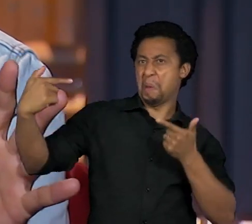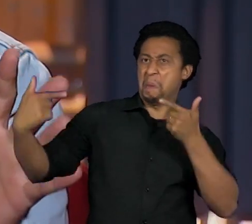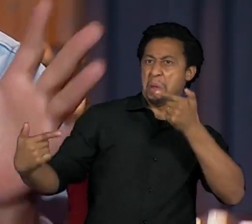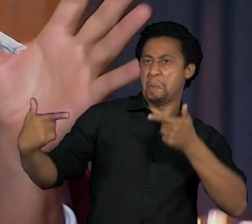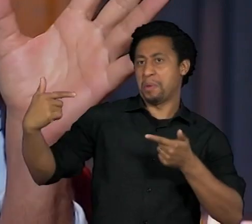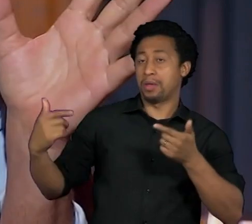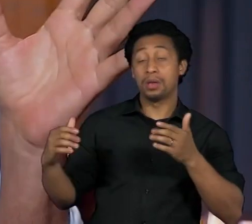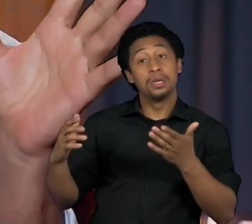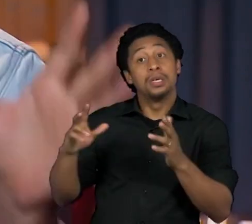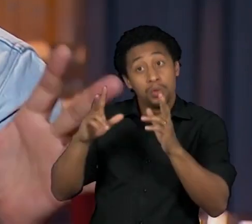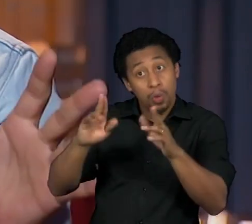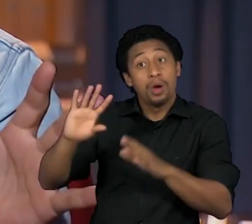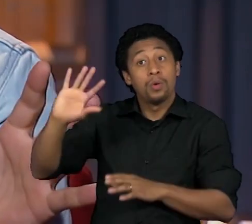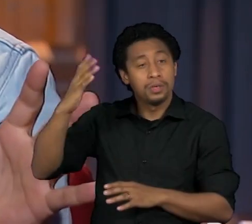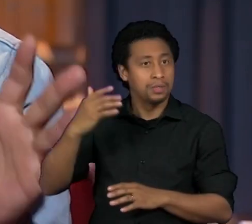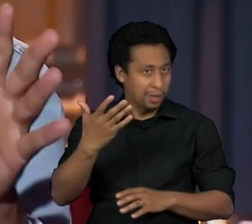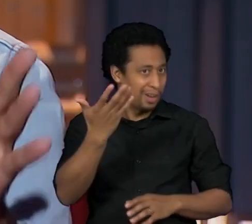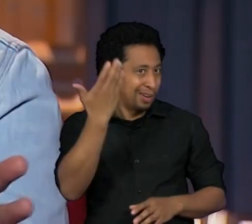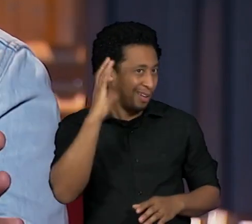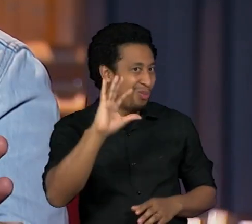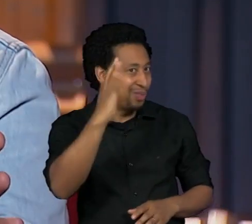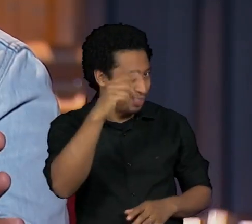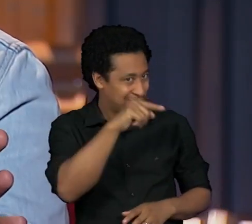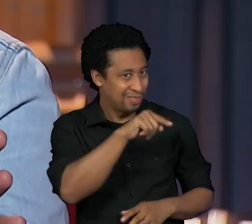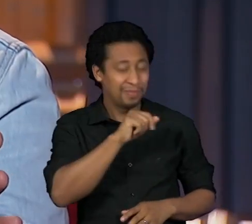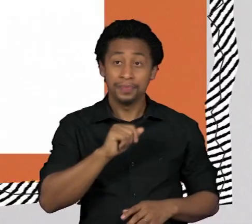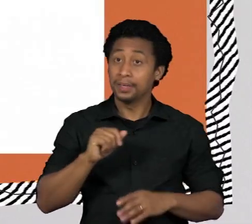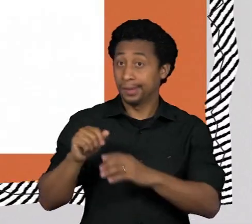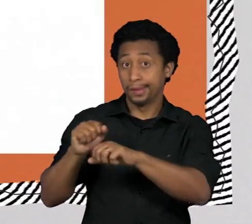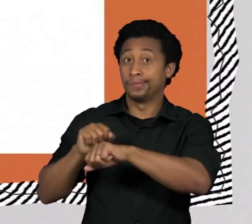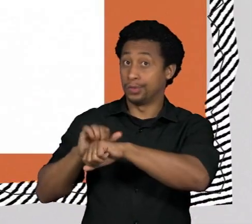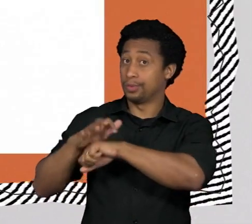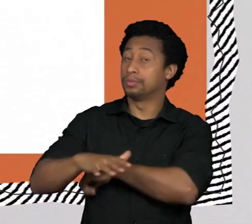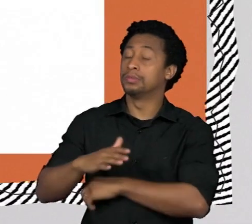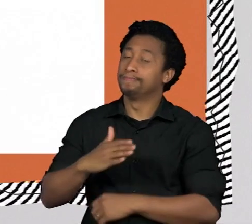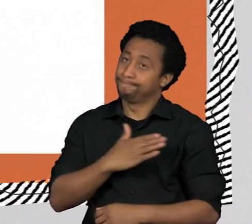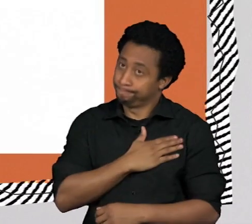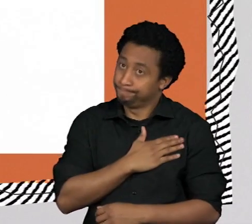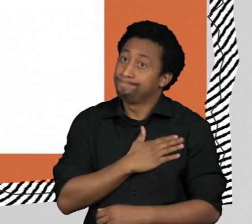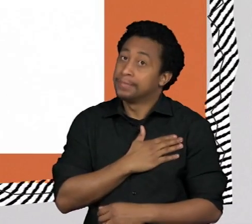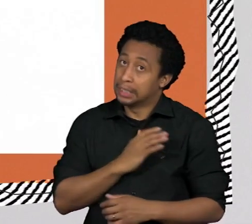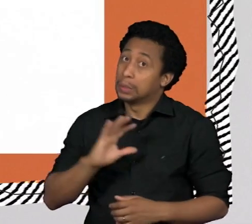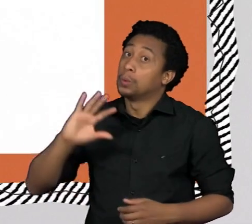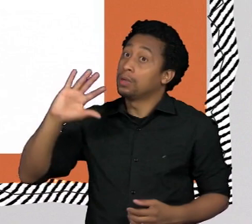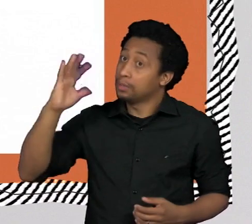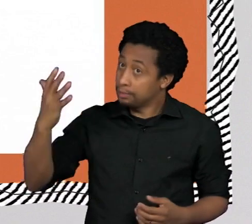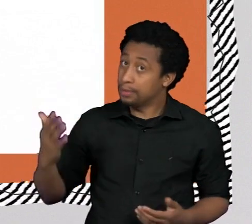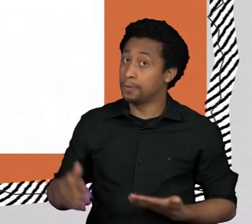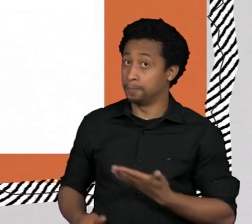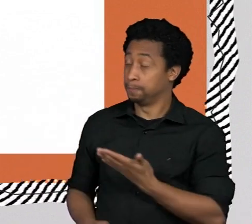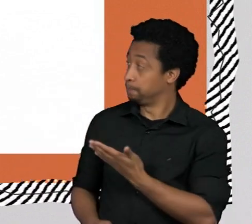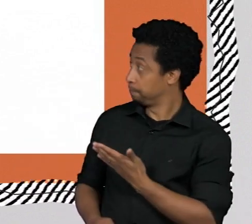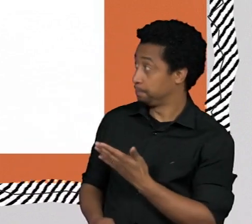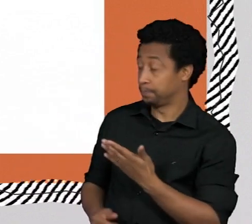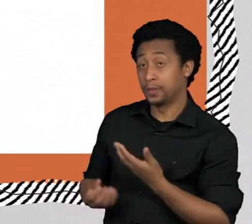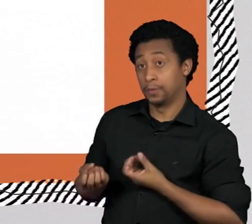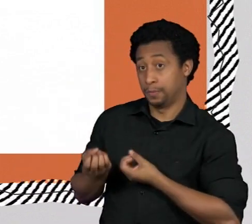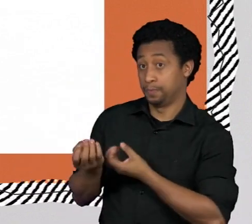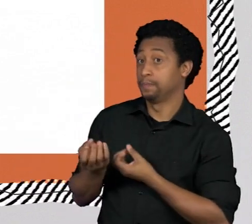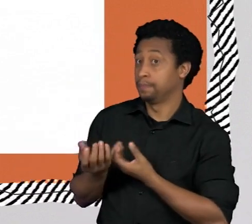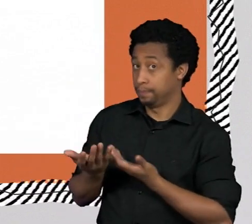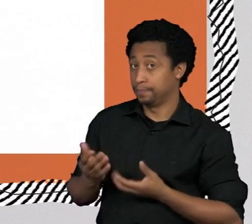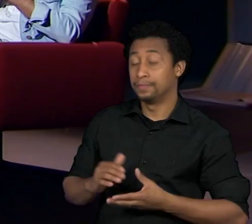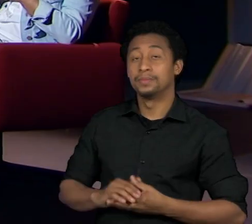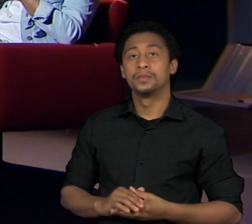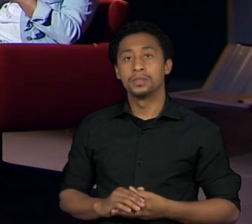Como tem acontecido. Como aconteceu em Foz do Iguaçu de maneira muito trágica. Então, a gente tem que, na verdade, acredito, se aproximar de pessoas